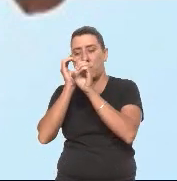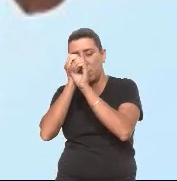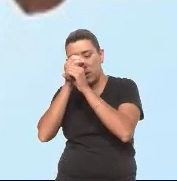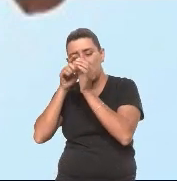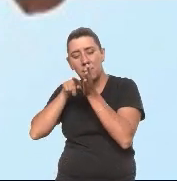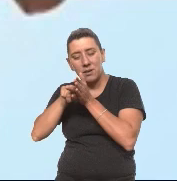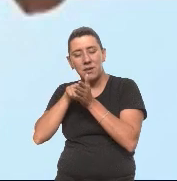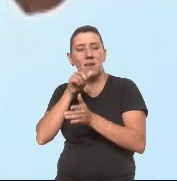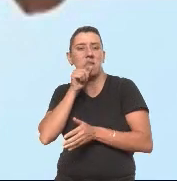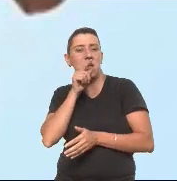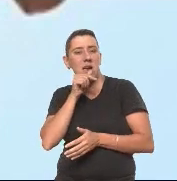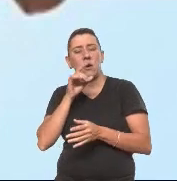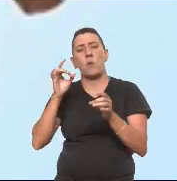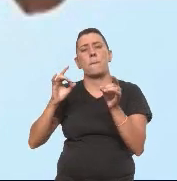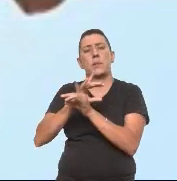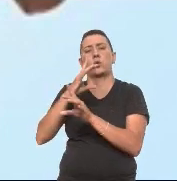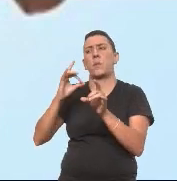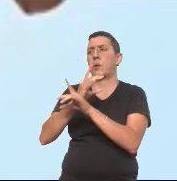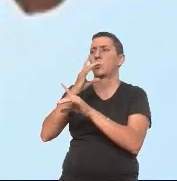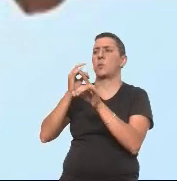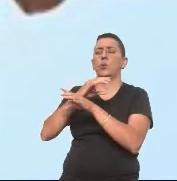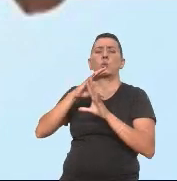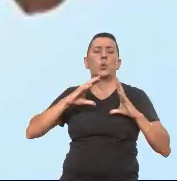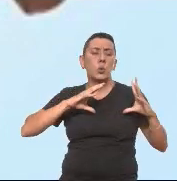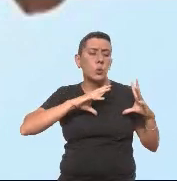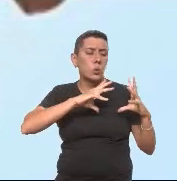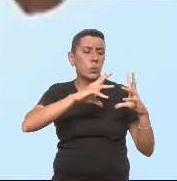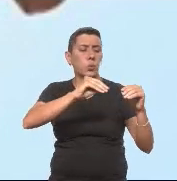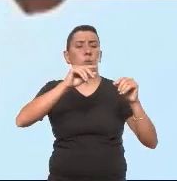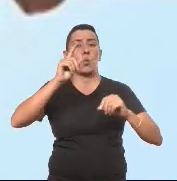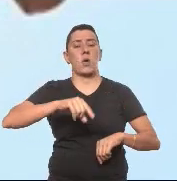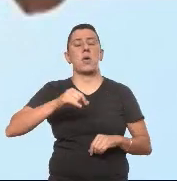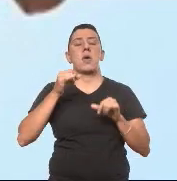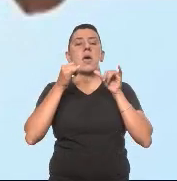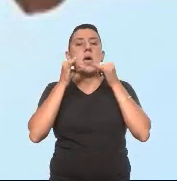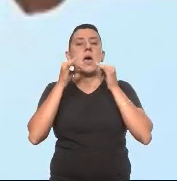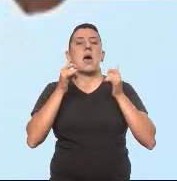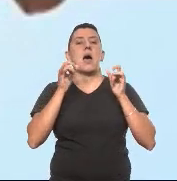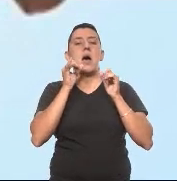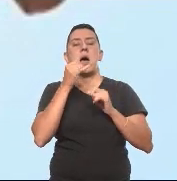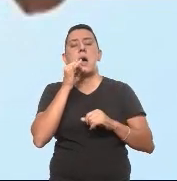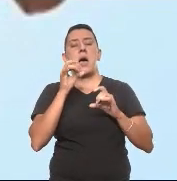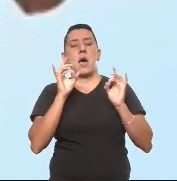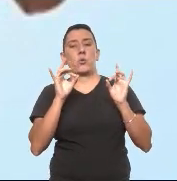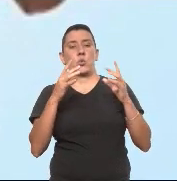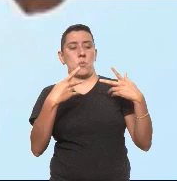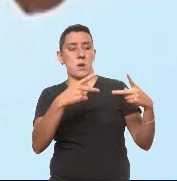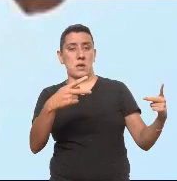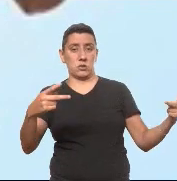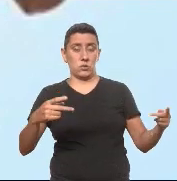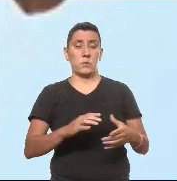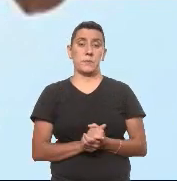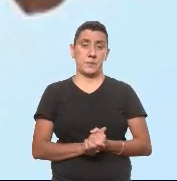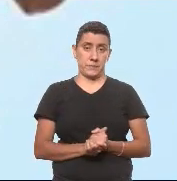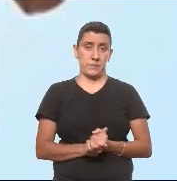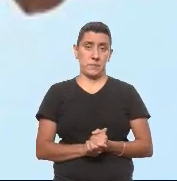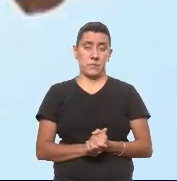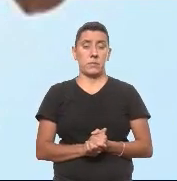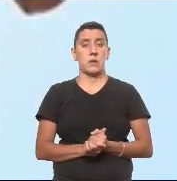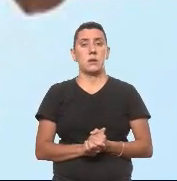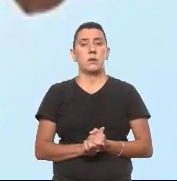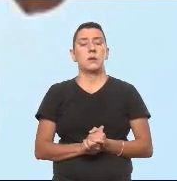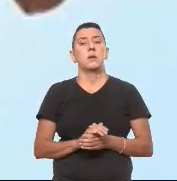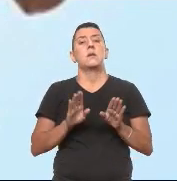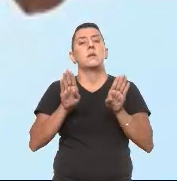é de uma maneira totalmente automatizada é em tempo real e aqui um outro exemplo